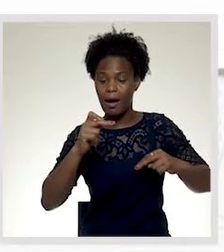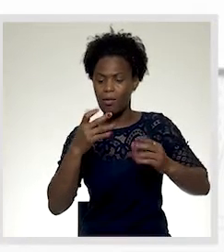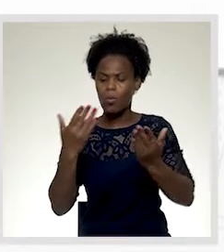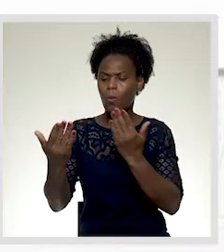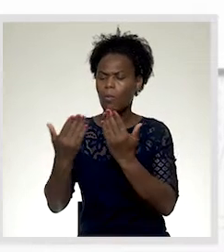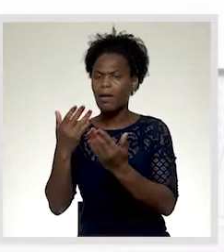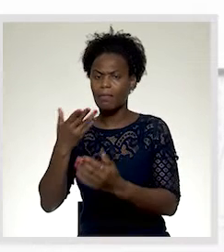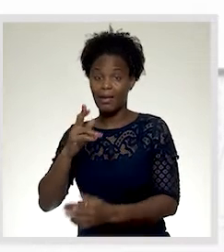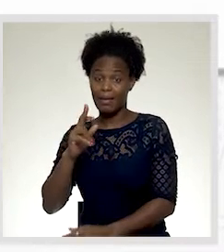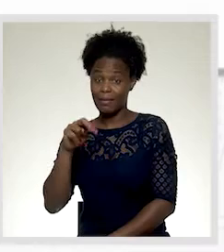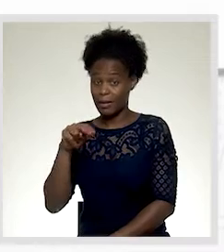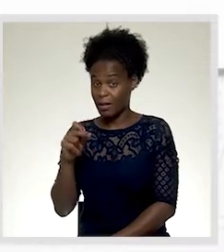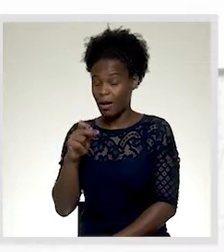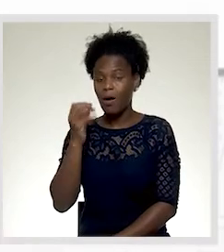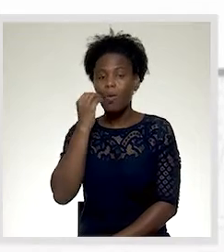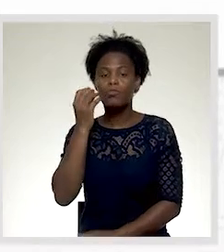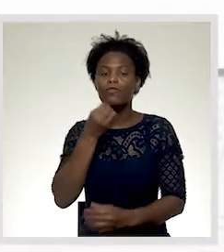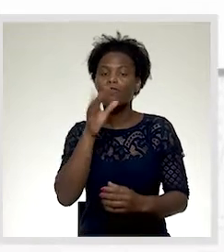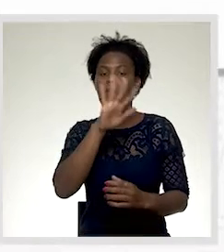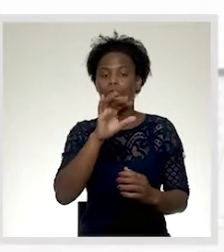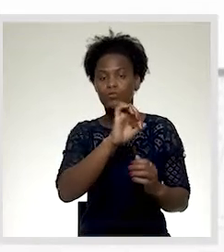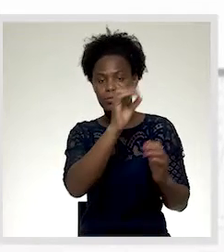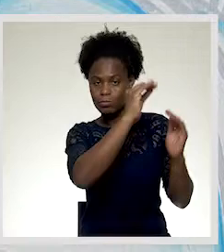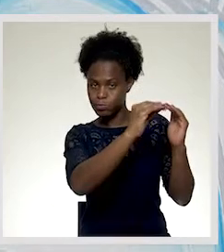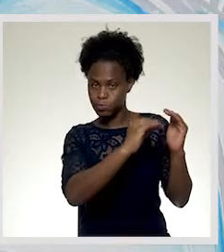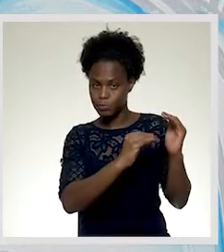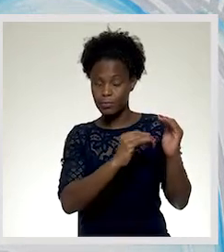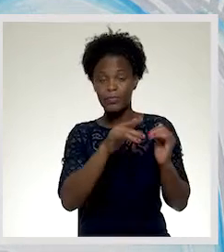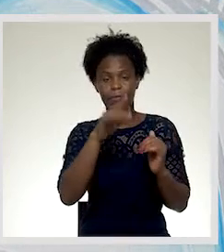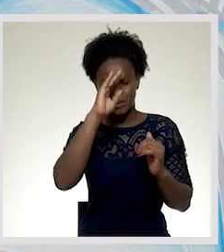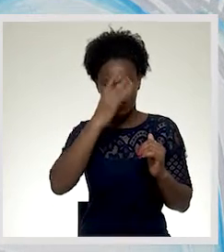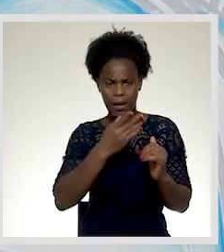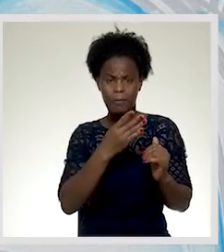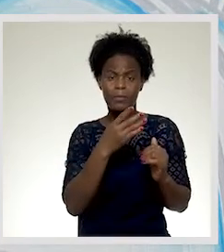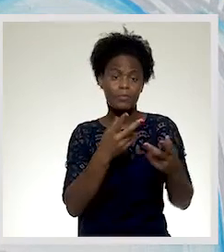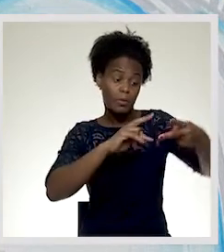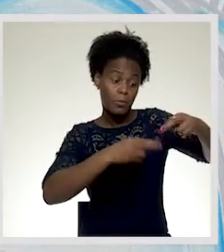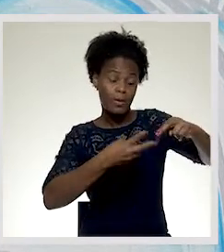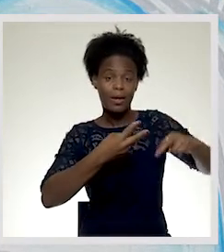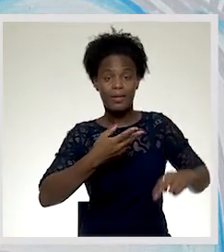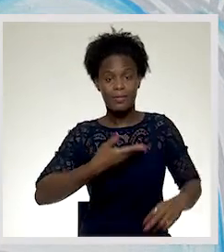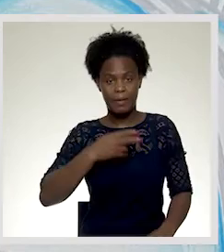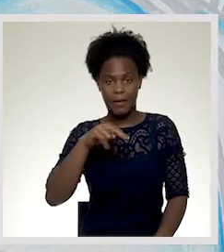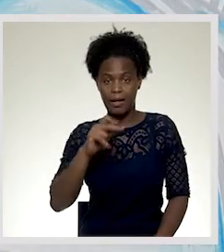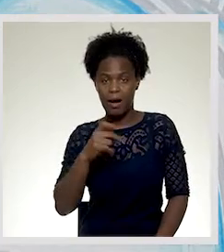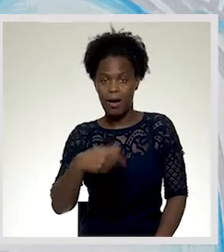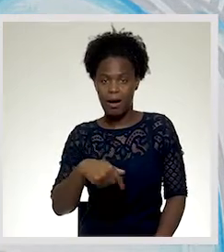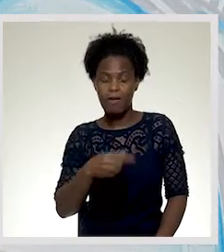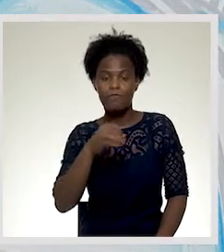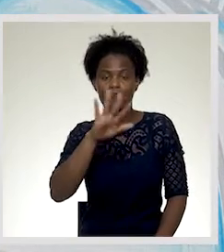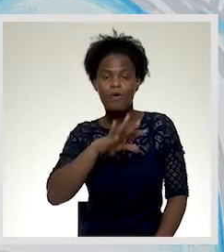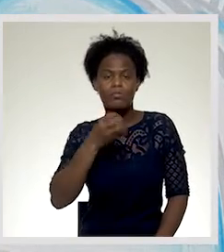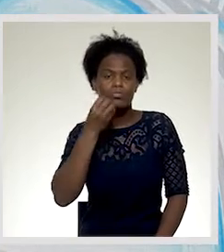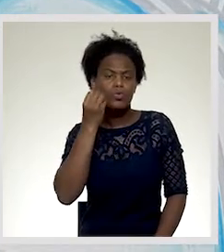do RNA, tendo em conta as suas características. Como vocês já sabem, a molécula de DNA é a molécula que